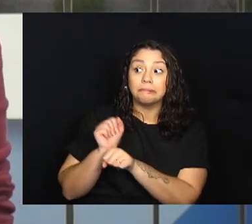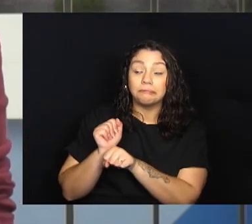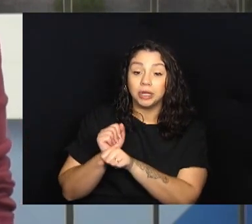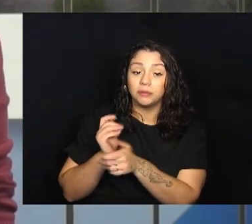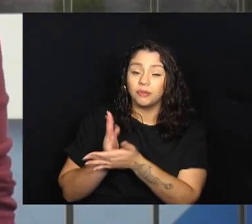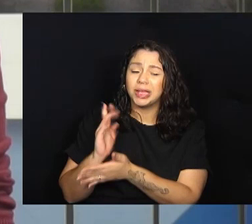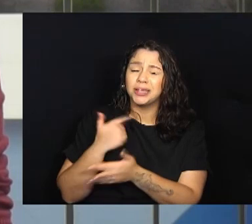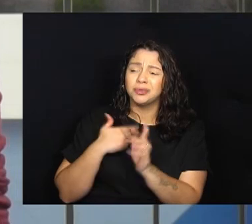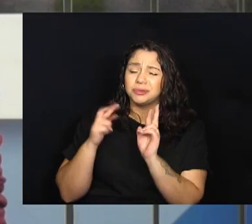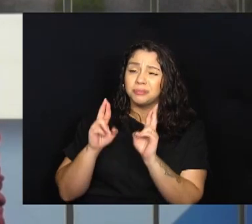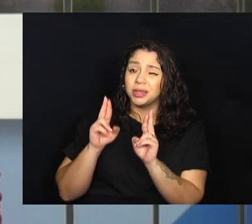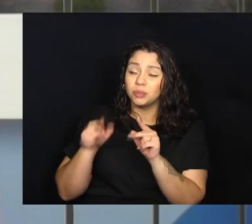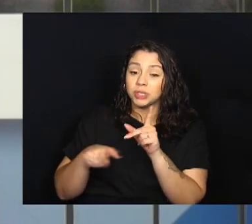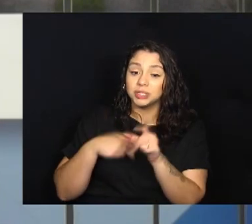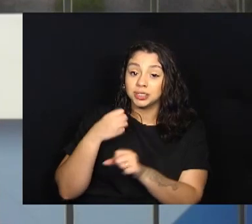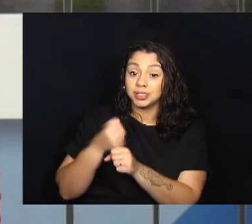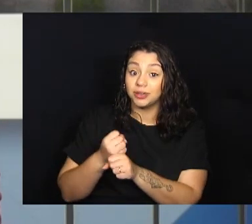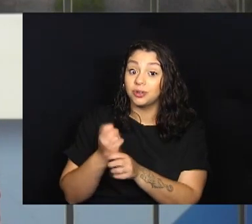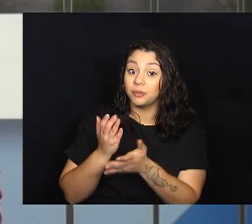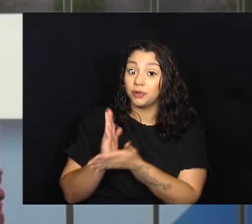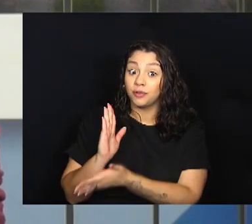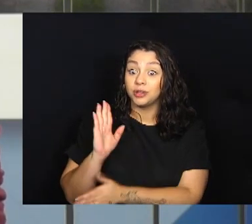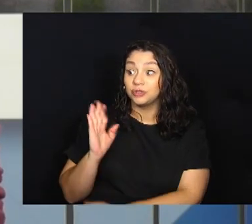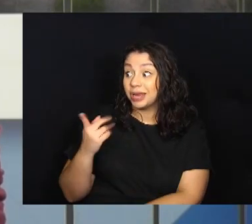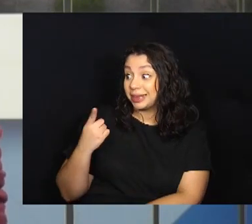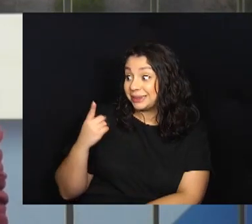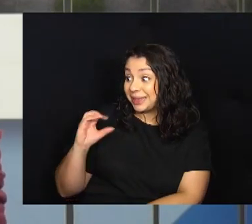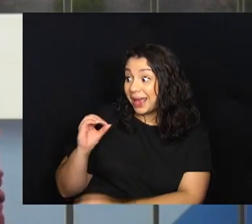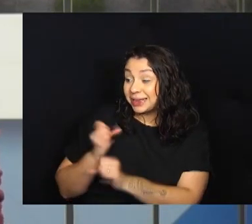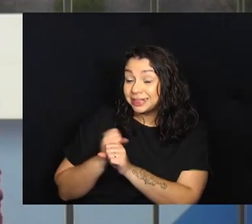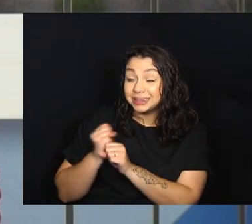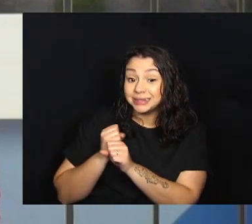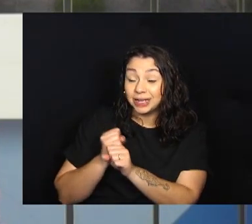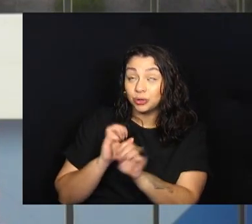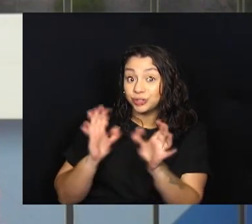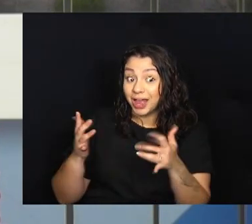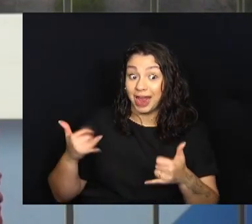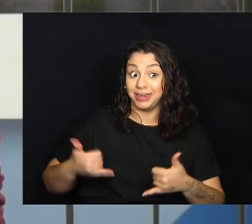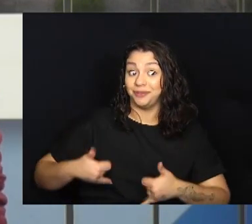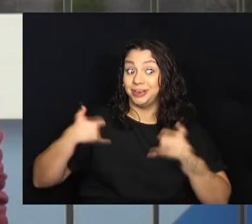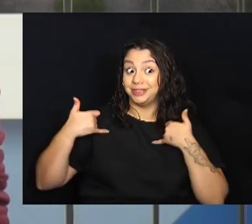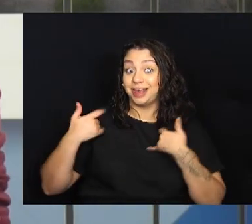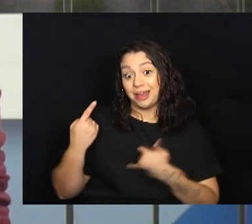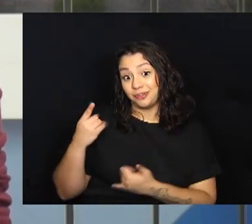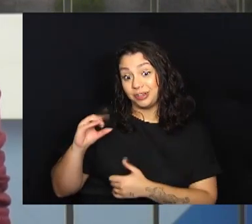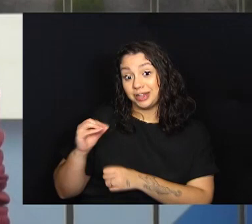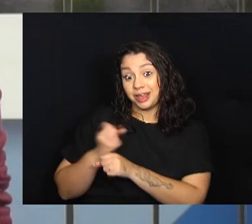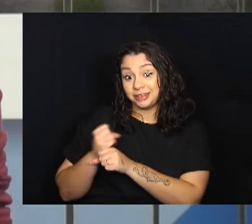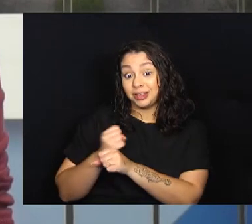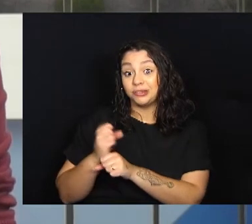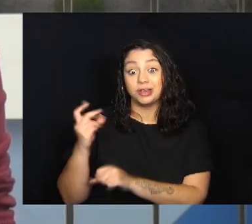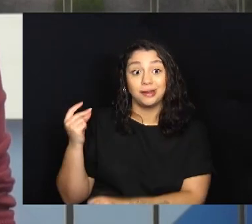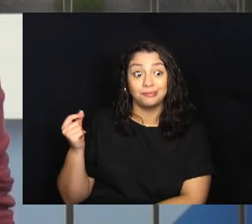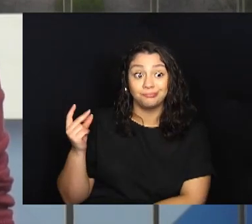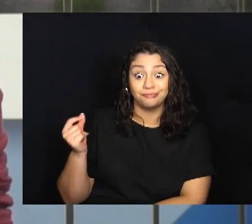que seja aprovado esse ano, né? Vai fazer 10 anos, uma década, aniversário de 10 anos, quer dizer, sim, faz muito tempo.